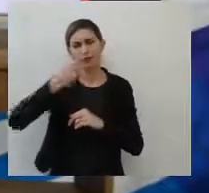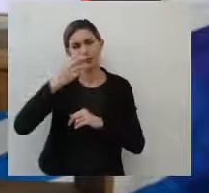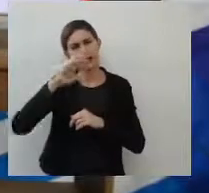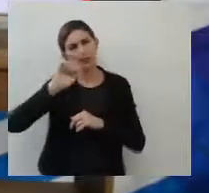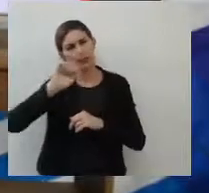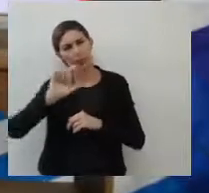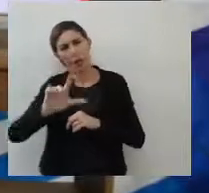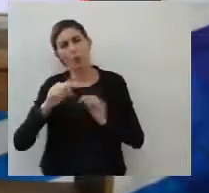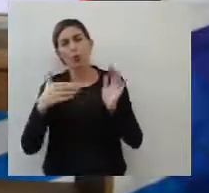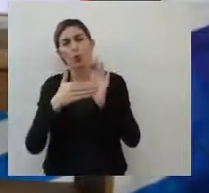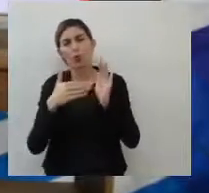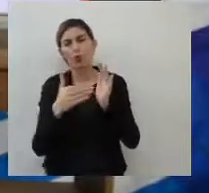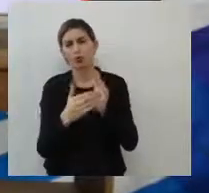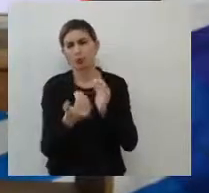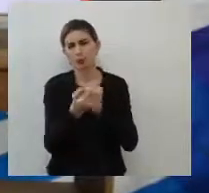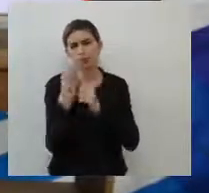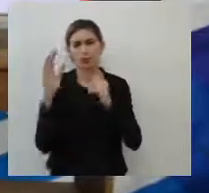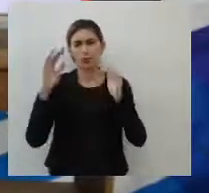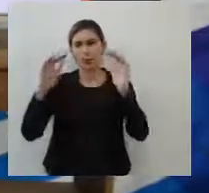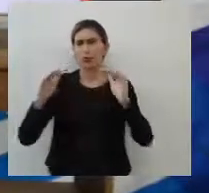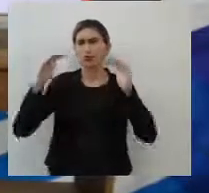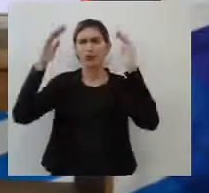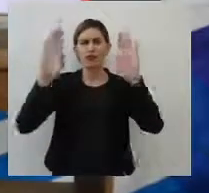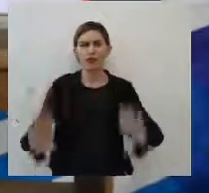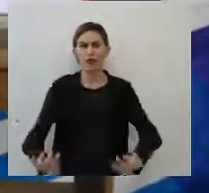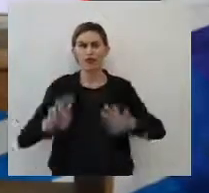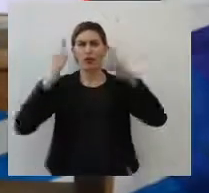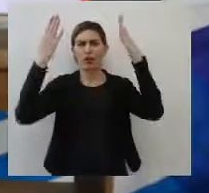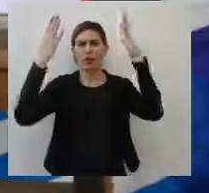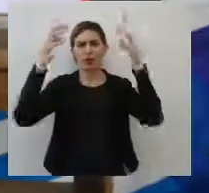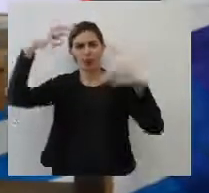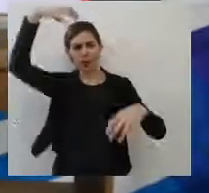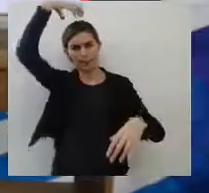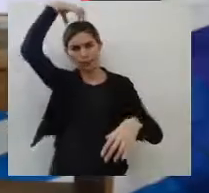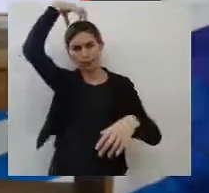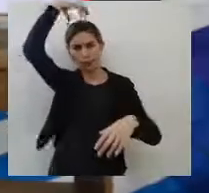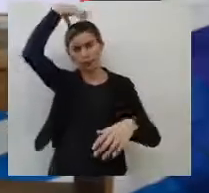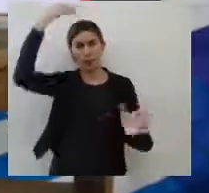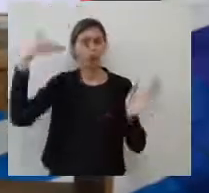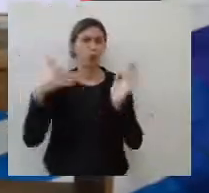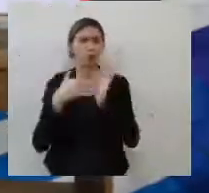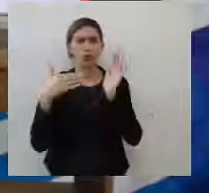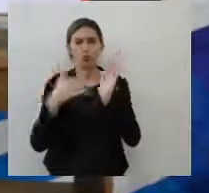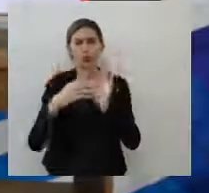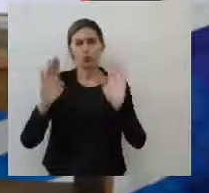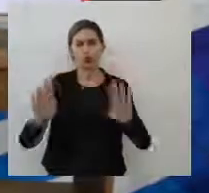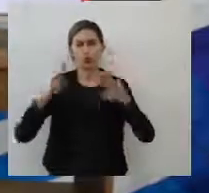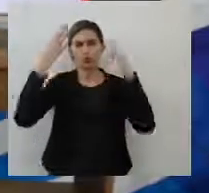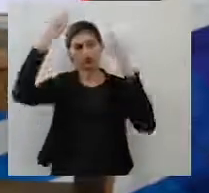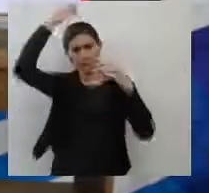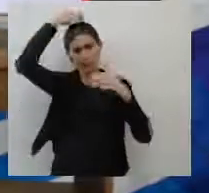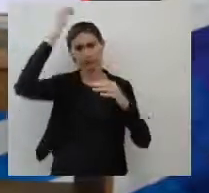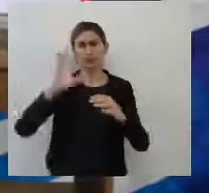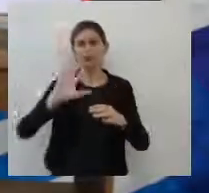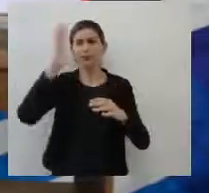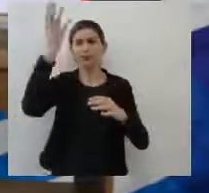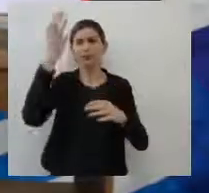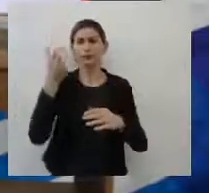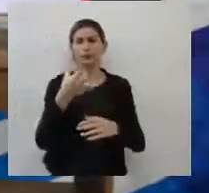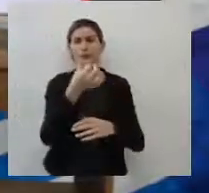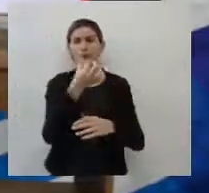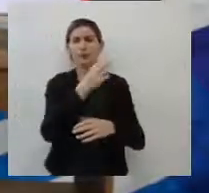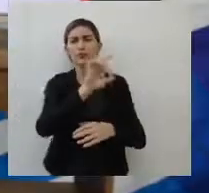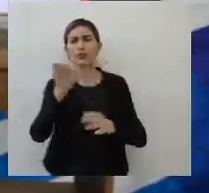último baile da elite monarquista brasileira, imperial brasileira. Ela acontece 6 dias